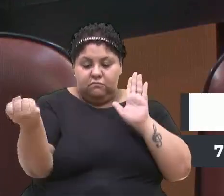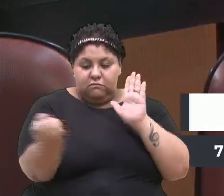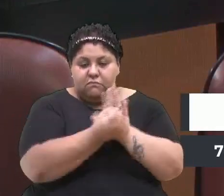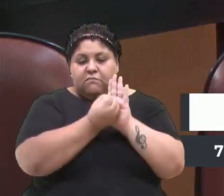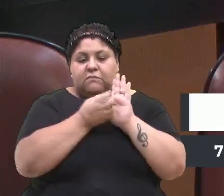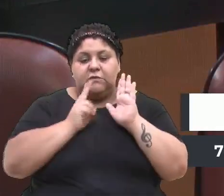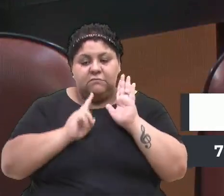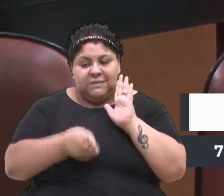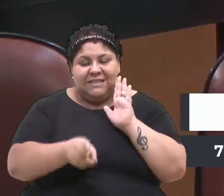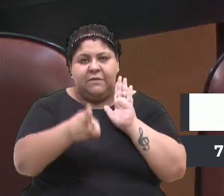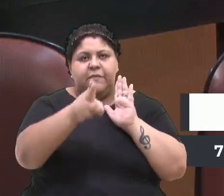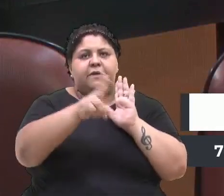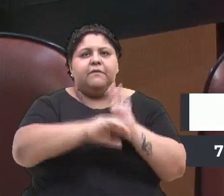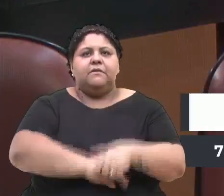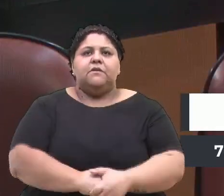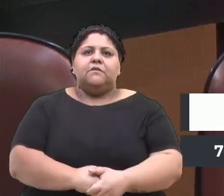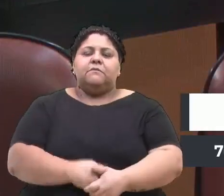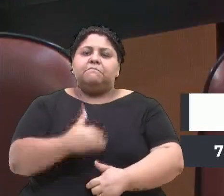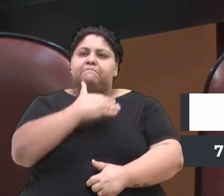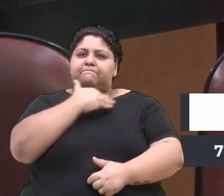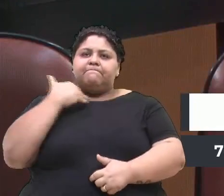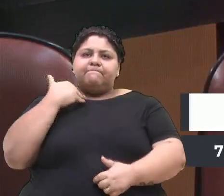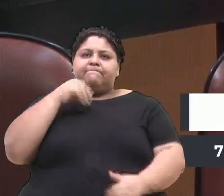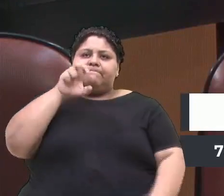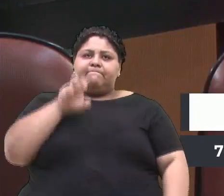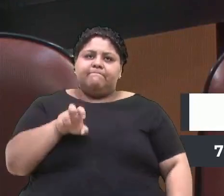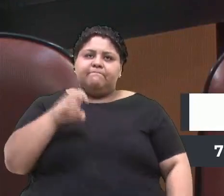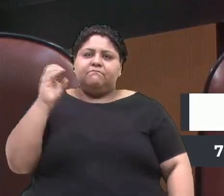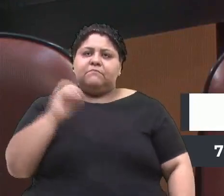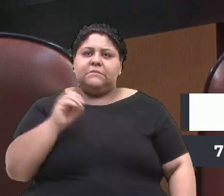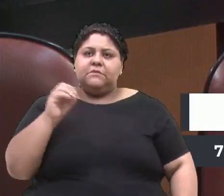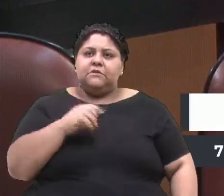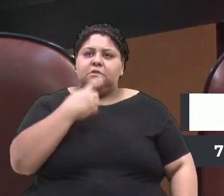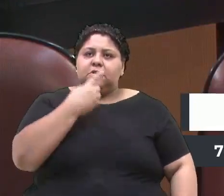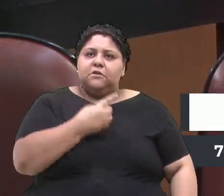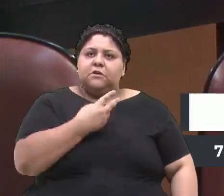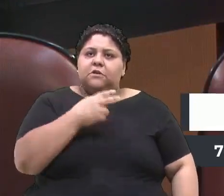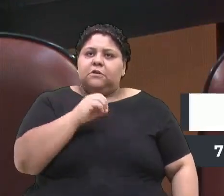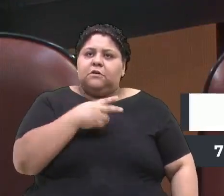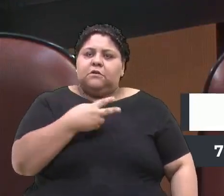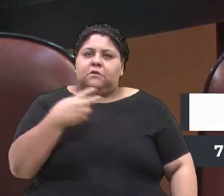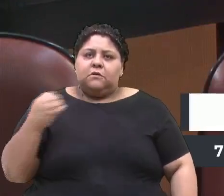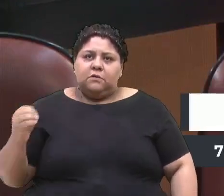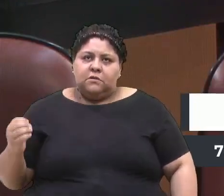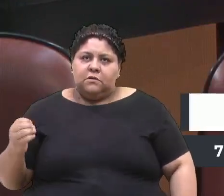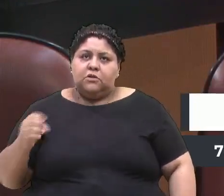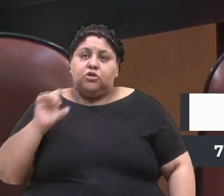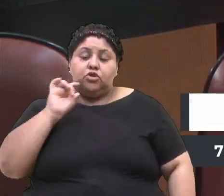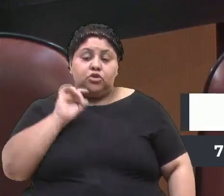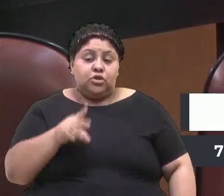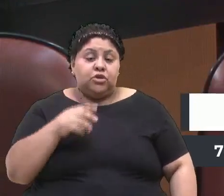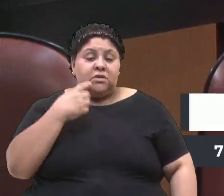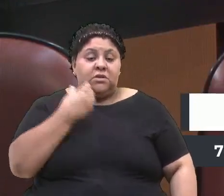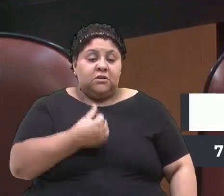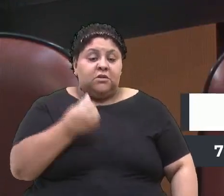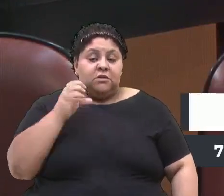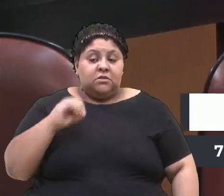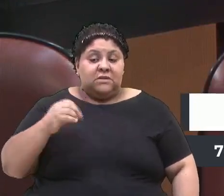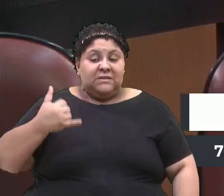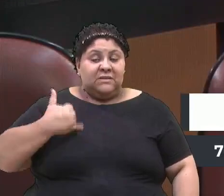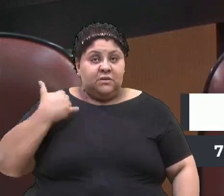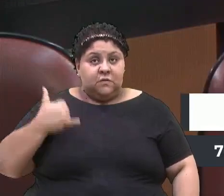para sempre faleceu em 5 de outubro de 2020 com apenas 60 anos de